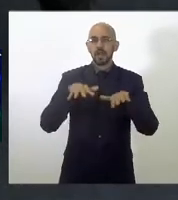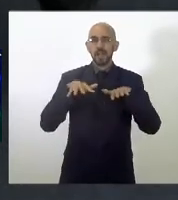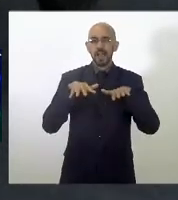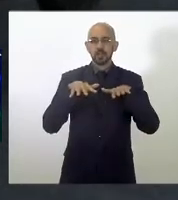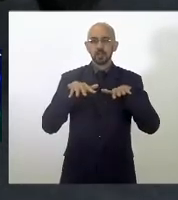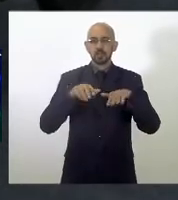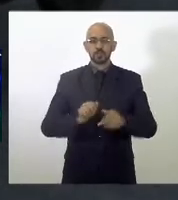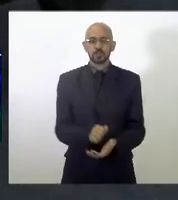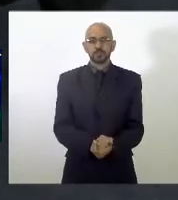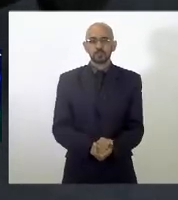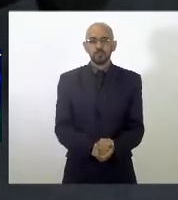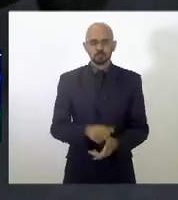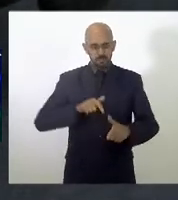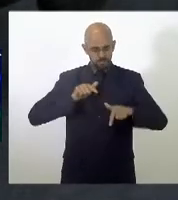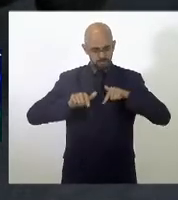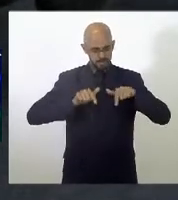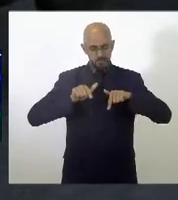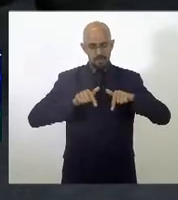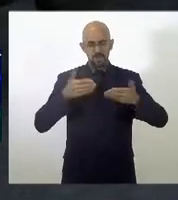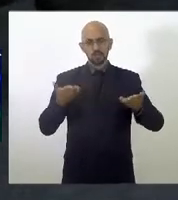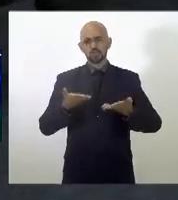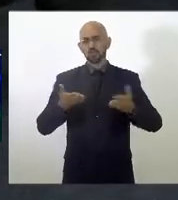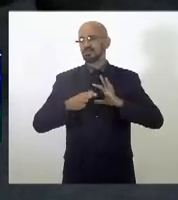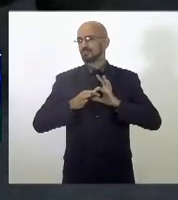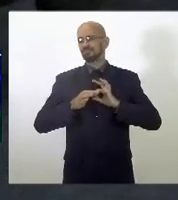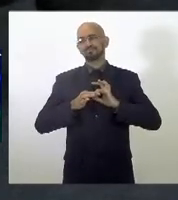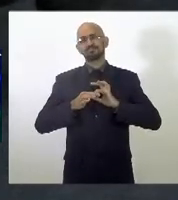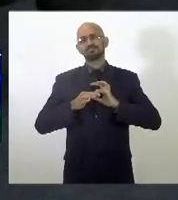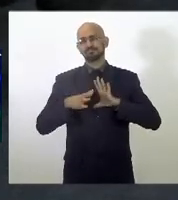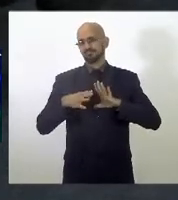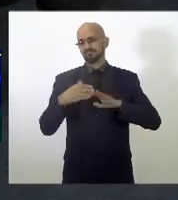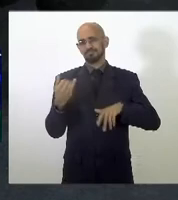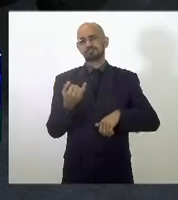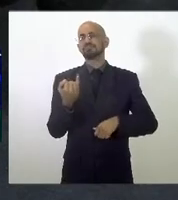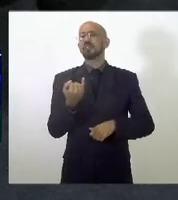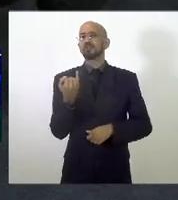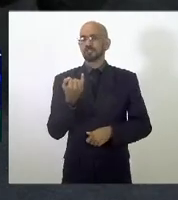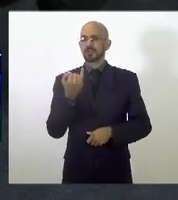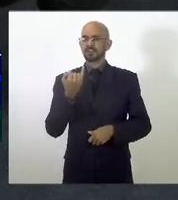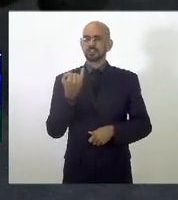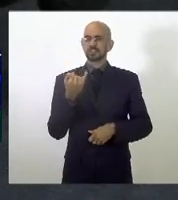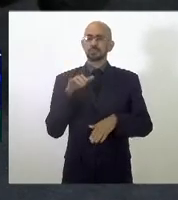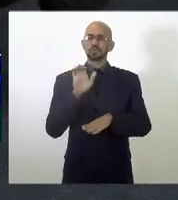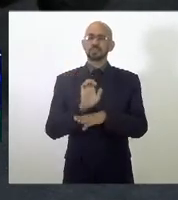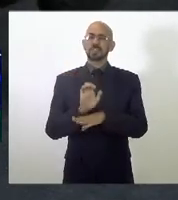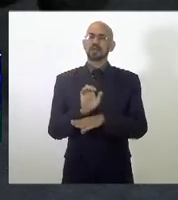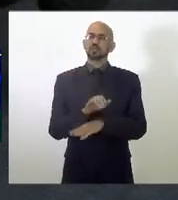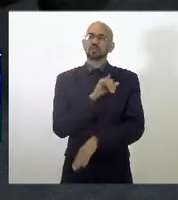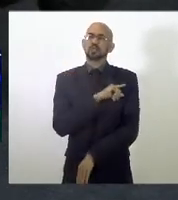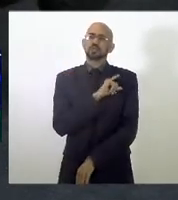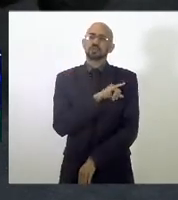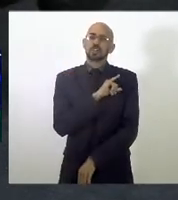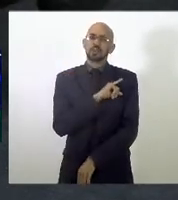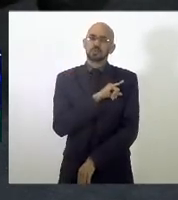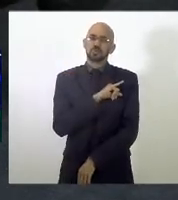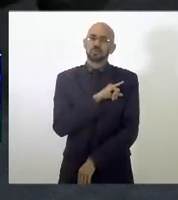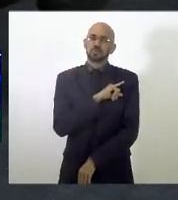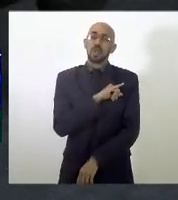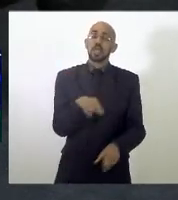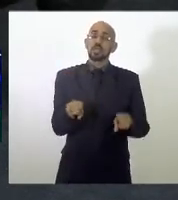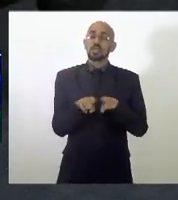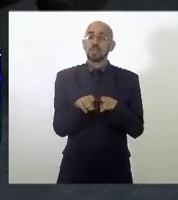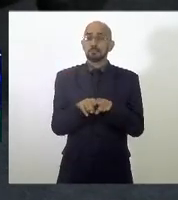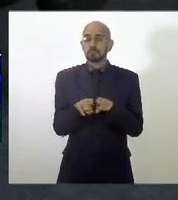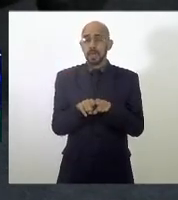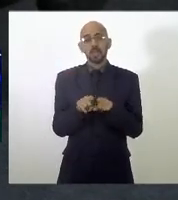pela atividade de hoje, tão democrática, tão importante para o Estado do Rio de Janeiro, e dizer da